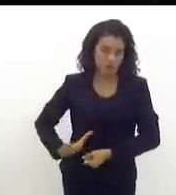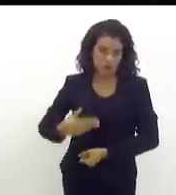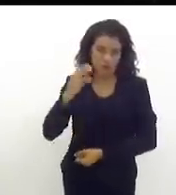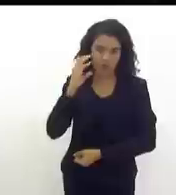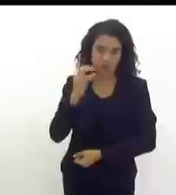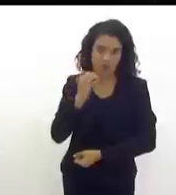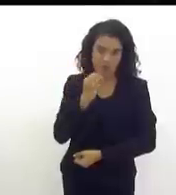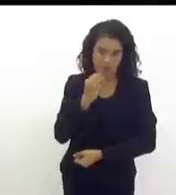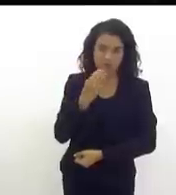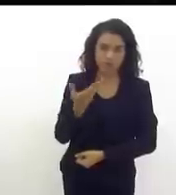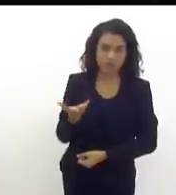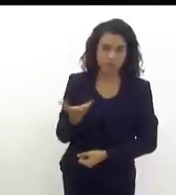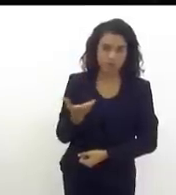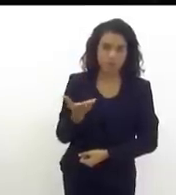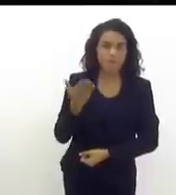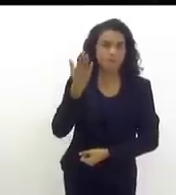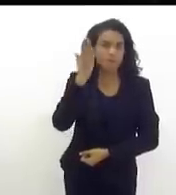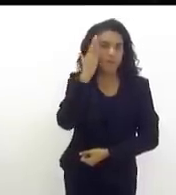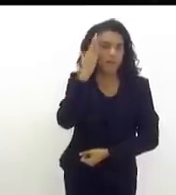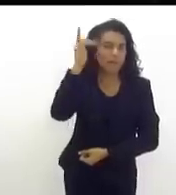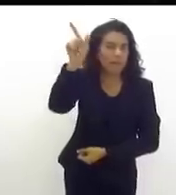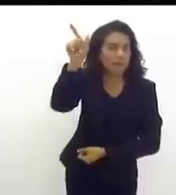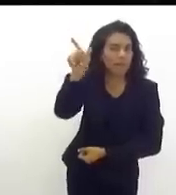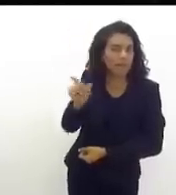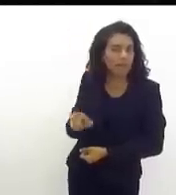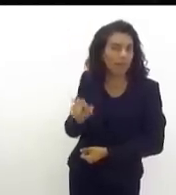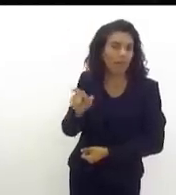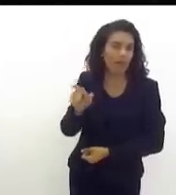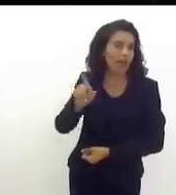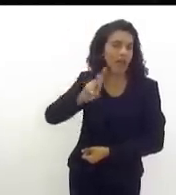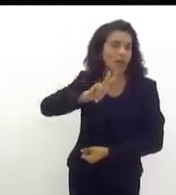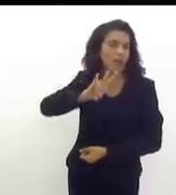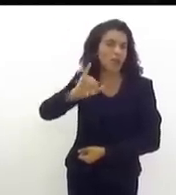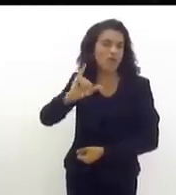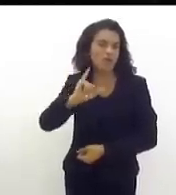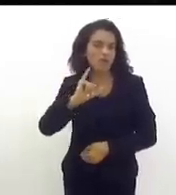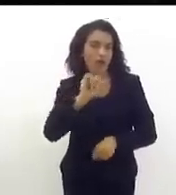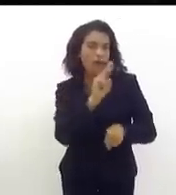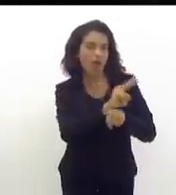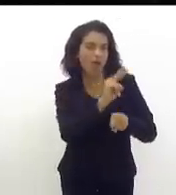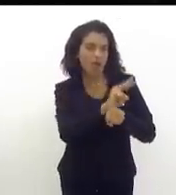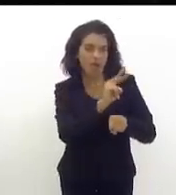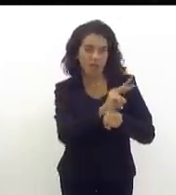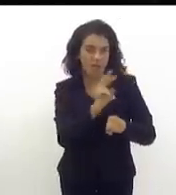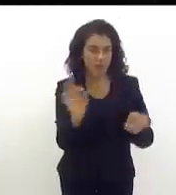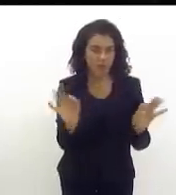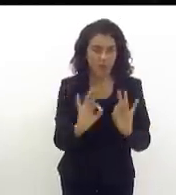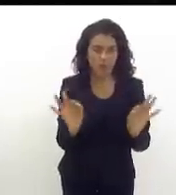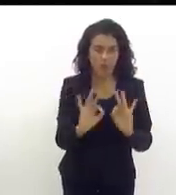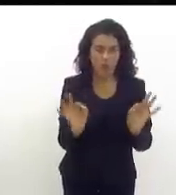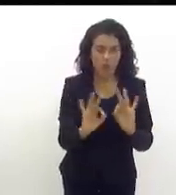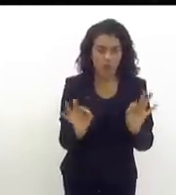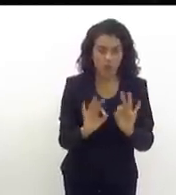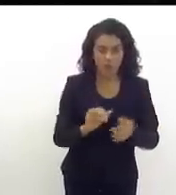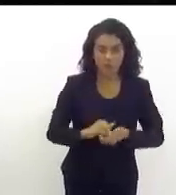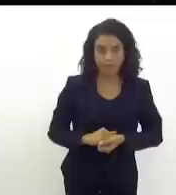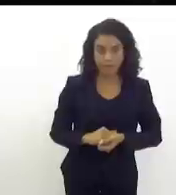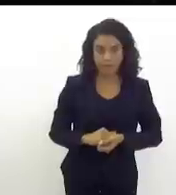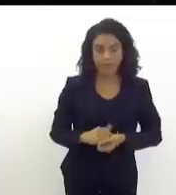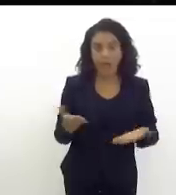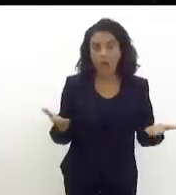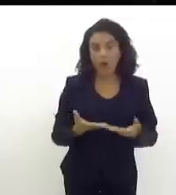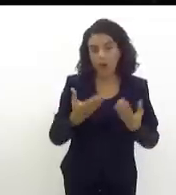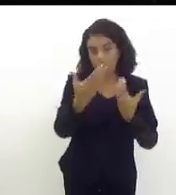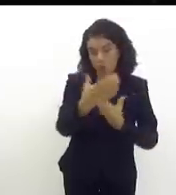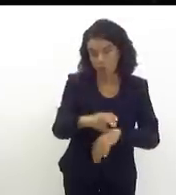que ele não não vai passar a mão na cabeça do que está acontecendo hoje nesse